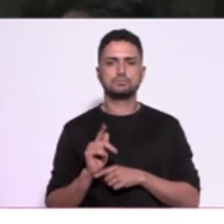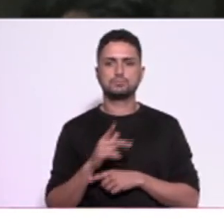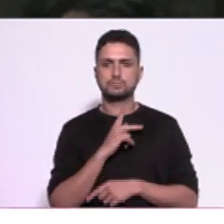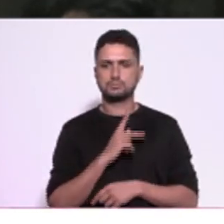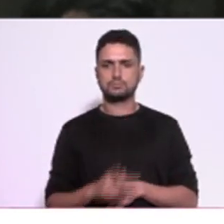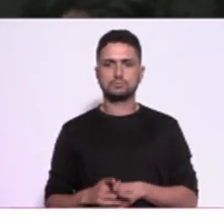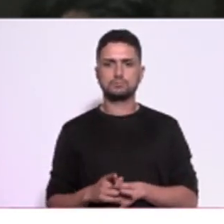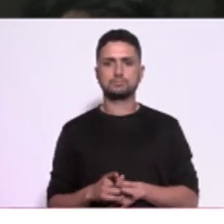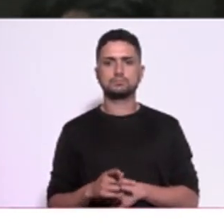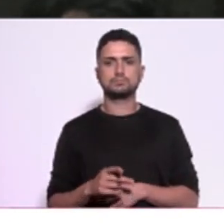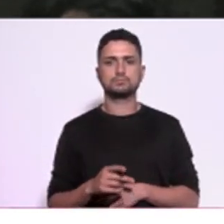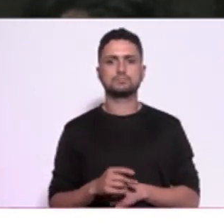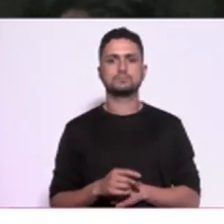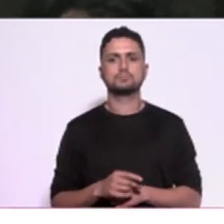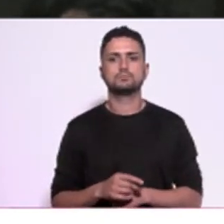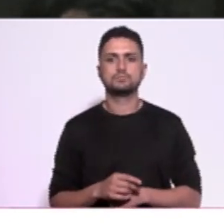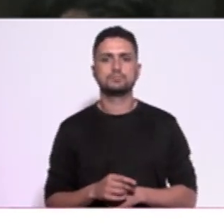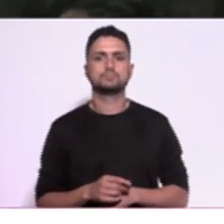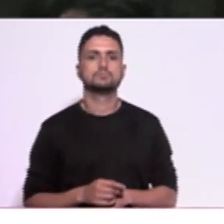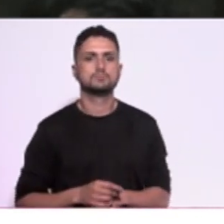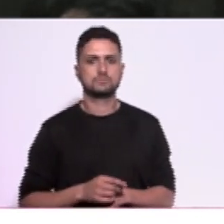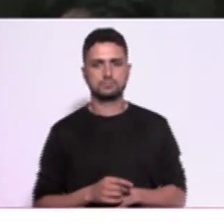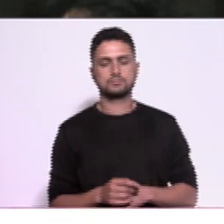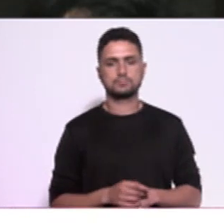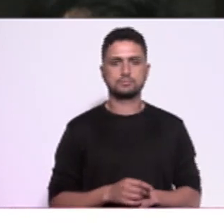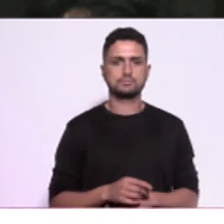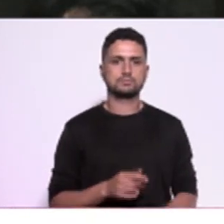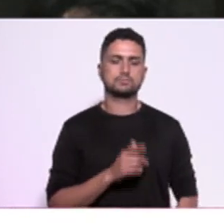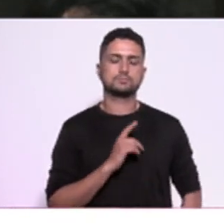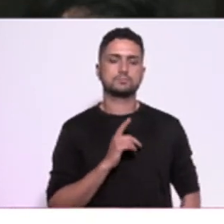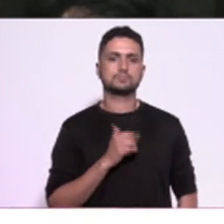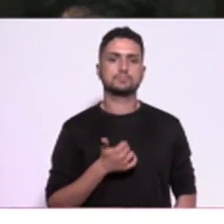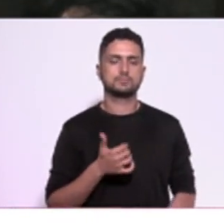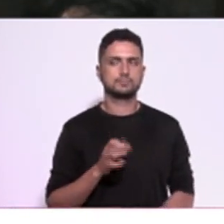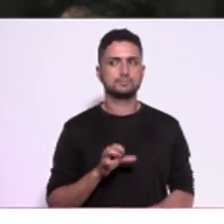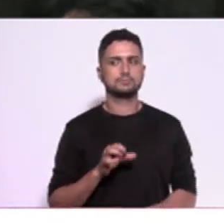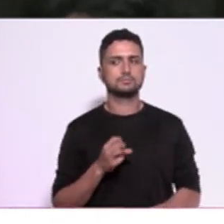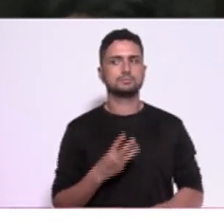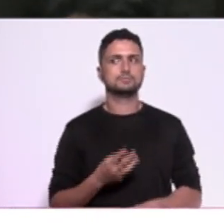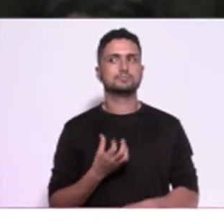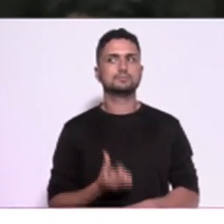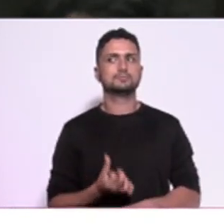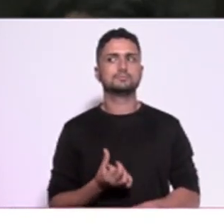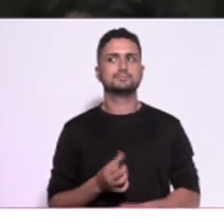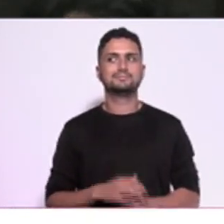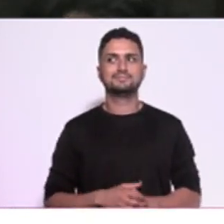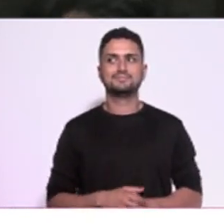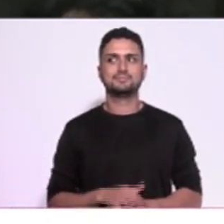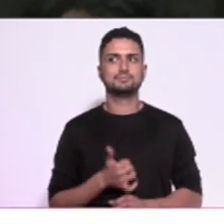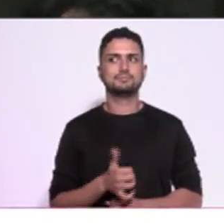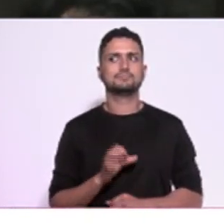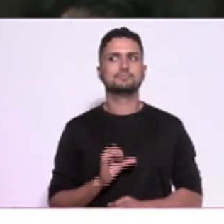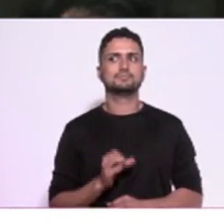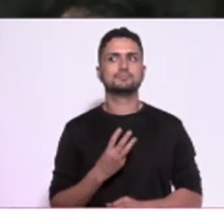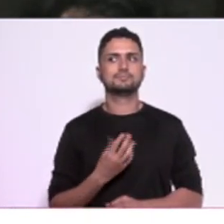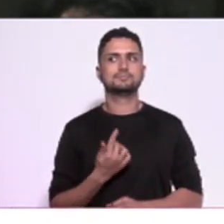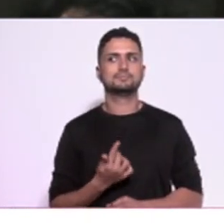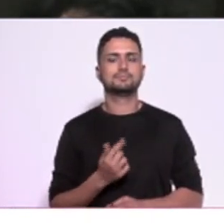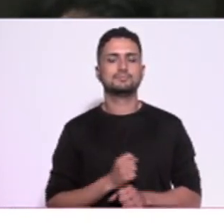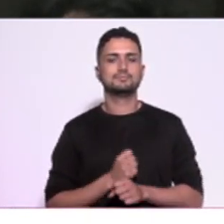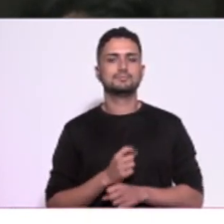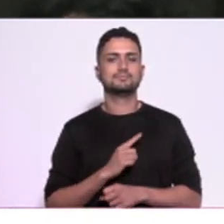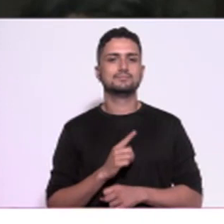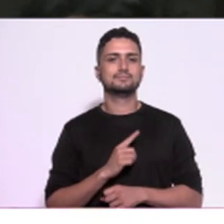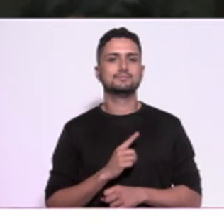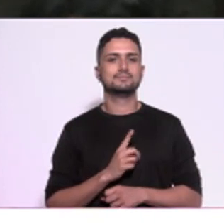que em 1937, na virada de 1936 para 1937, se constituiu o Instituto